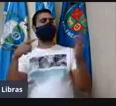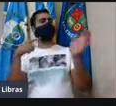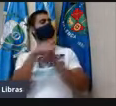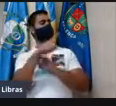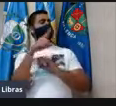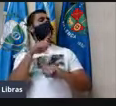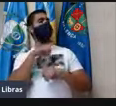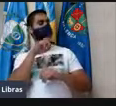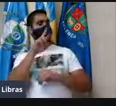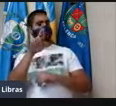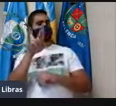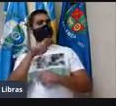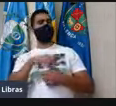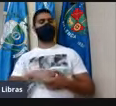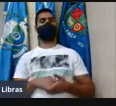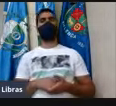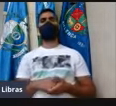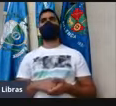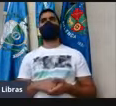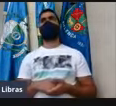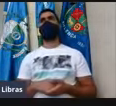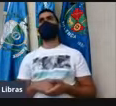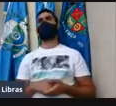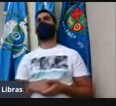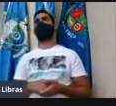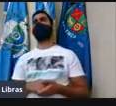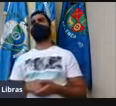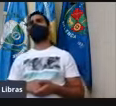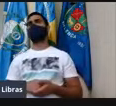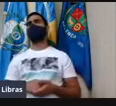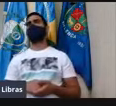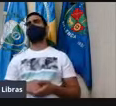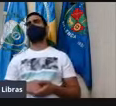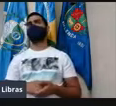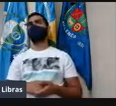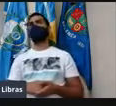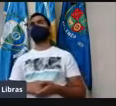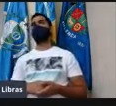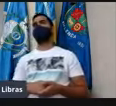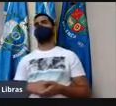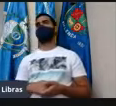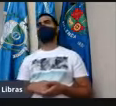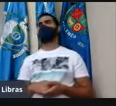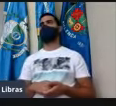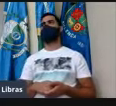vai ter a resposta de pronto. Próximo vereador, vereador Pedro Graça.